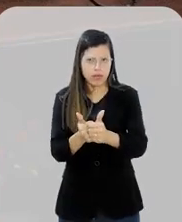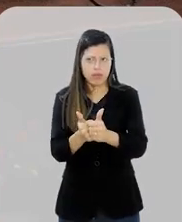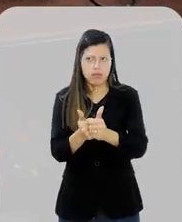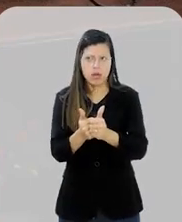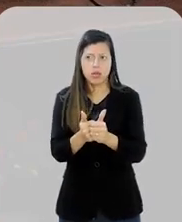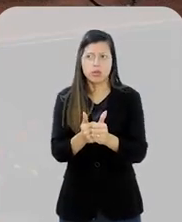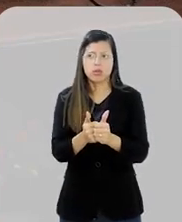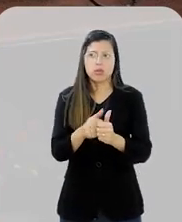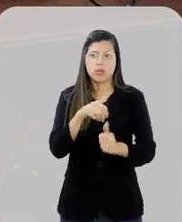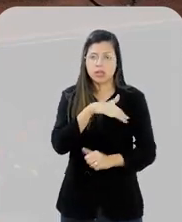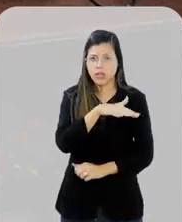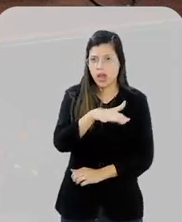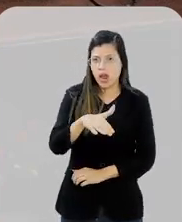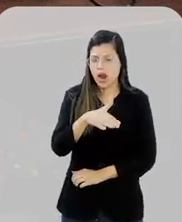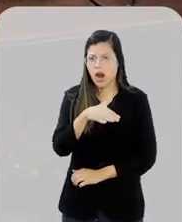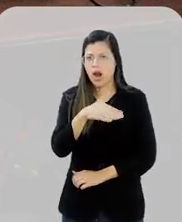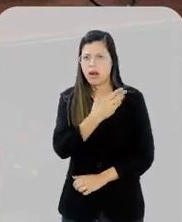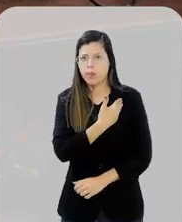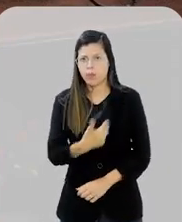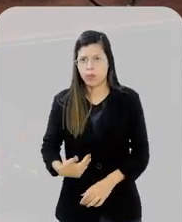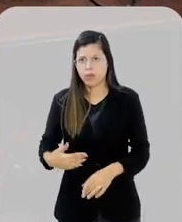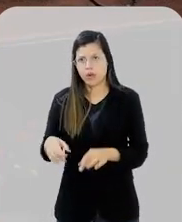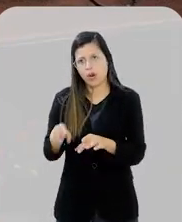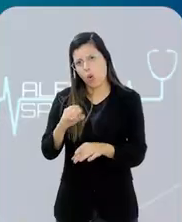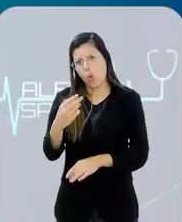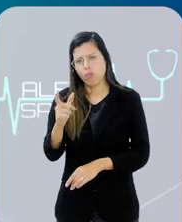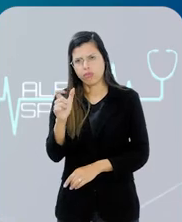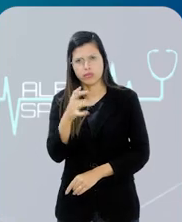tanto para a rede pública quanto aí para o convênio?